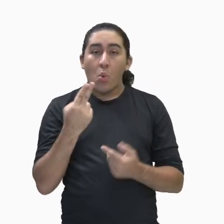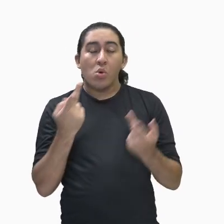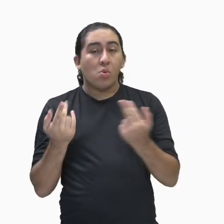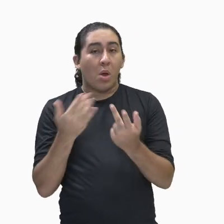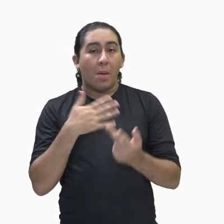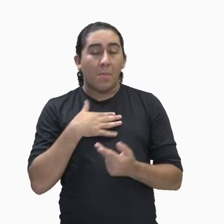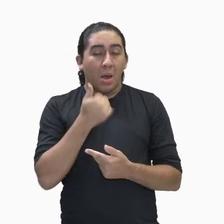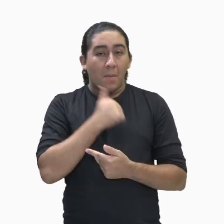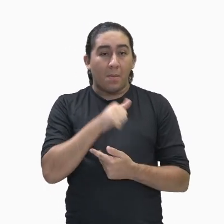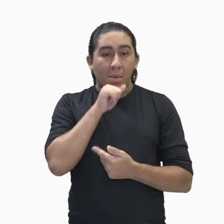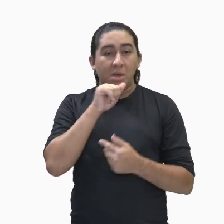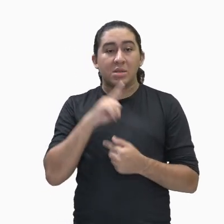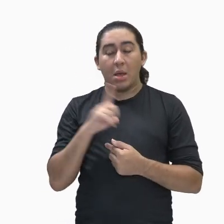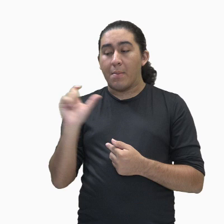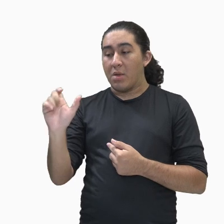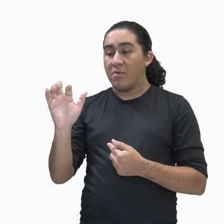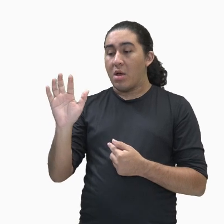stepfather,